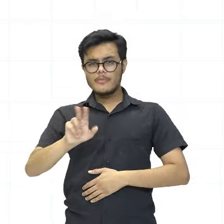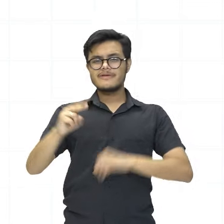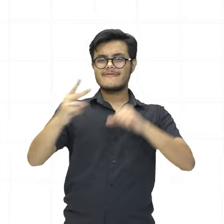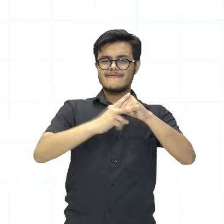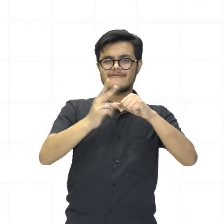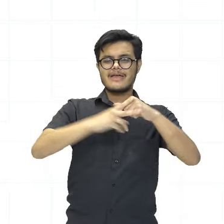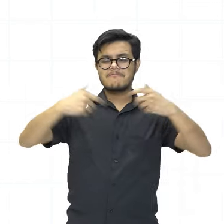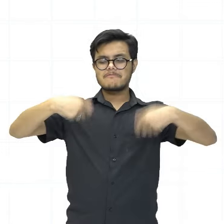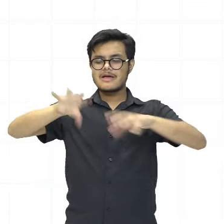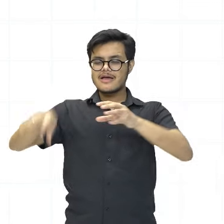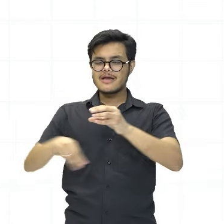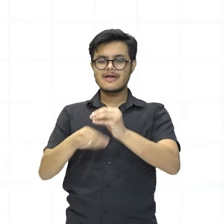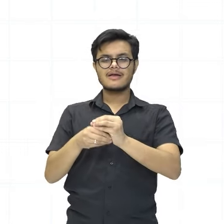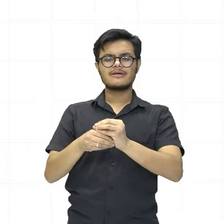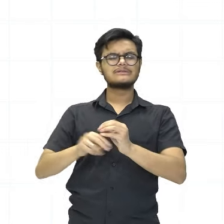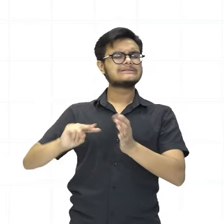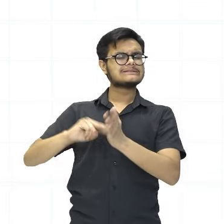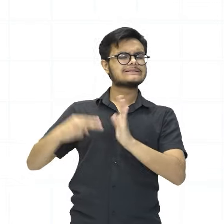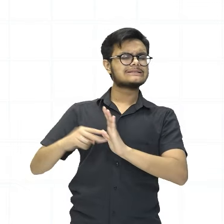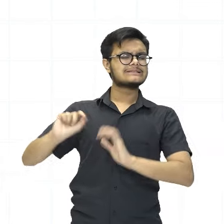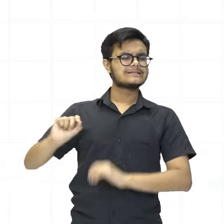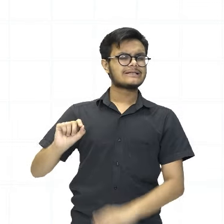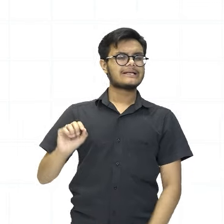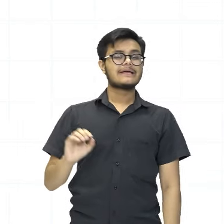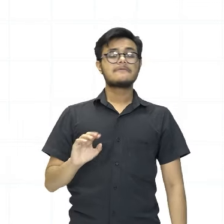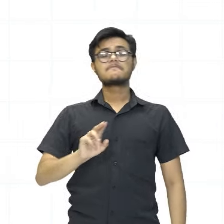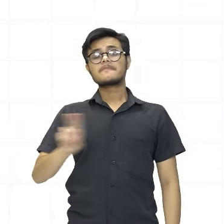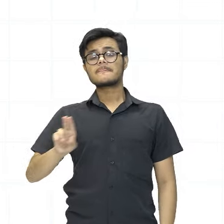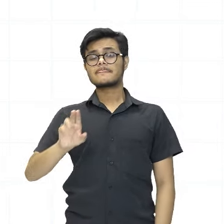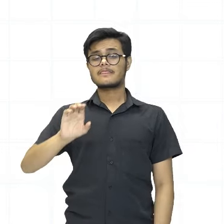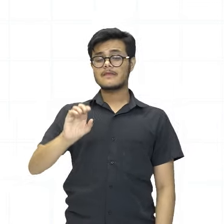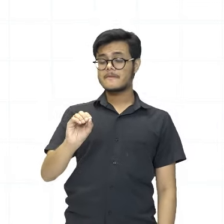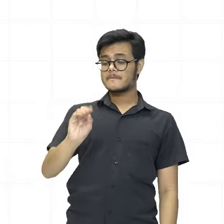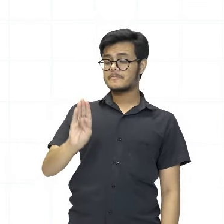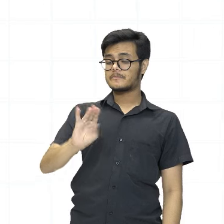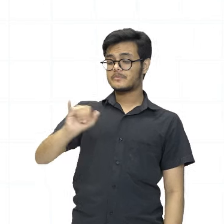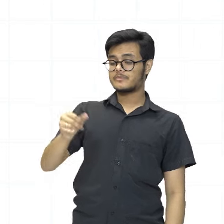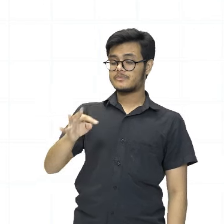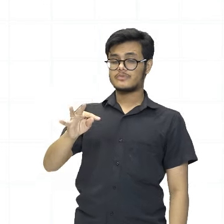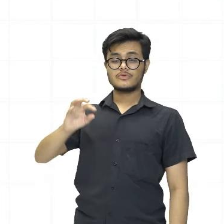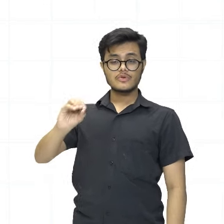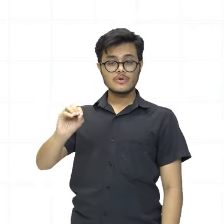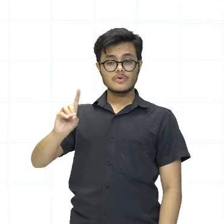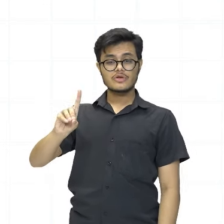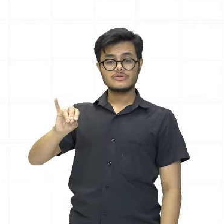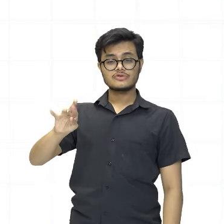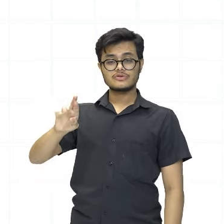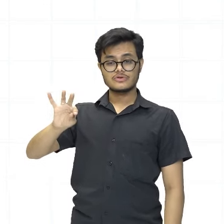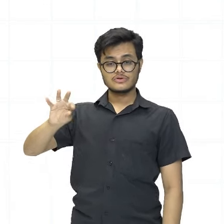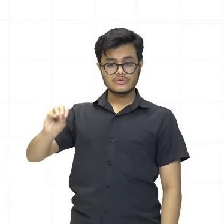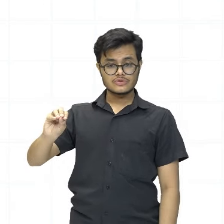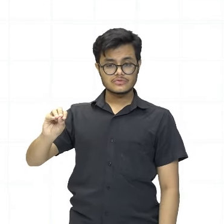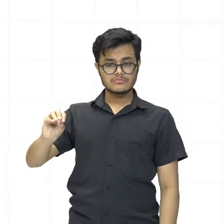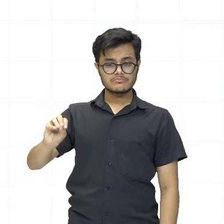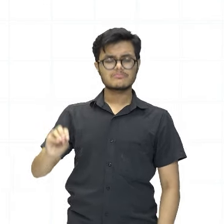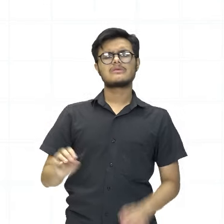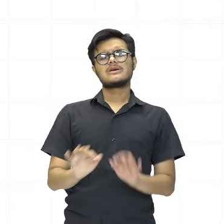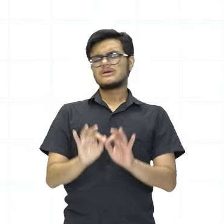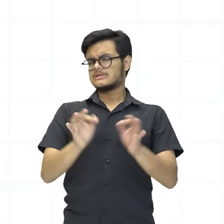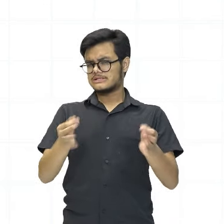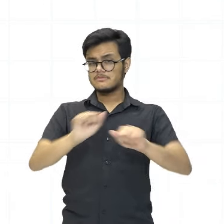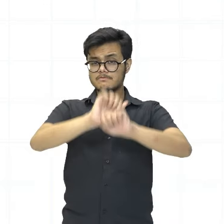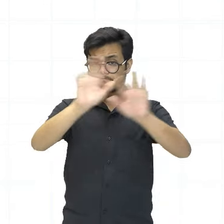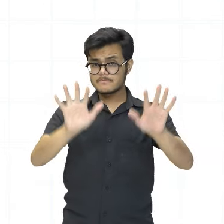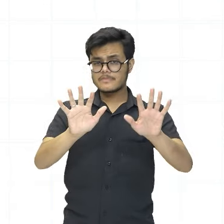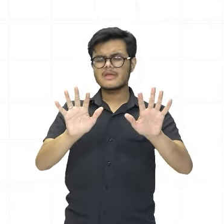nome o o complemento vai ter um nome e qual é o nome desse complemento objeto direto vai ficar mais claro quando a gente